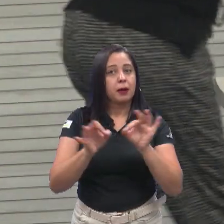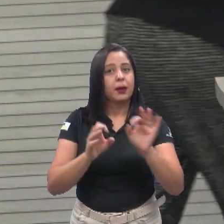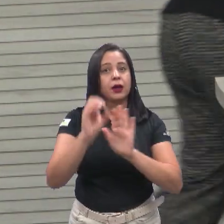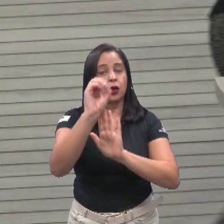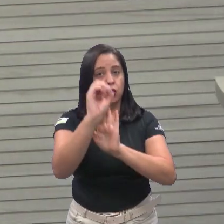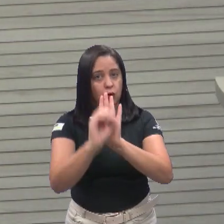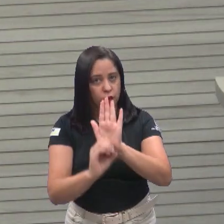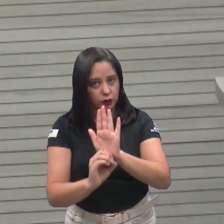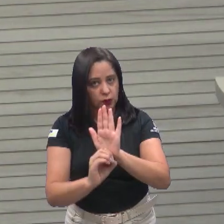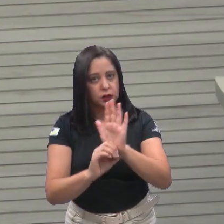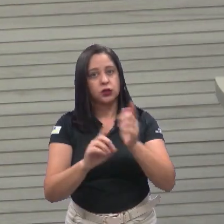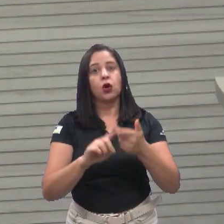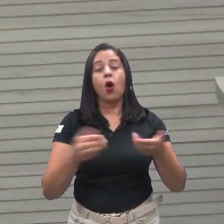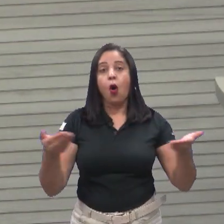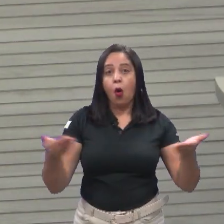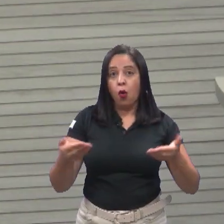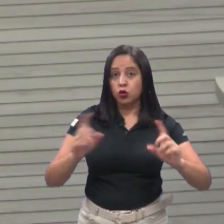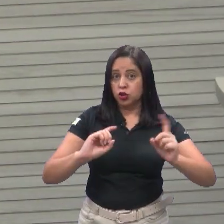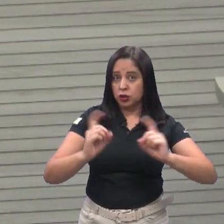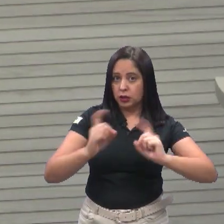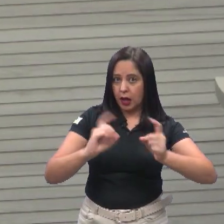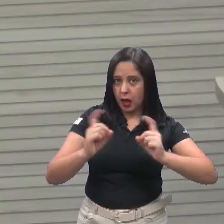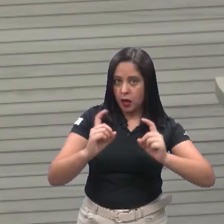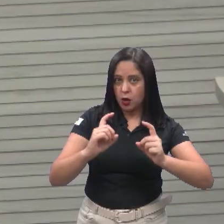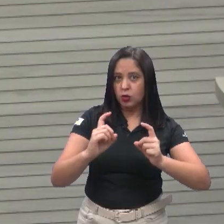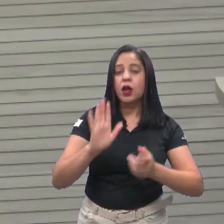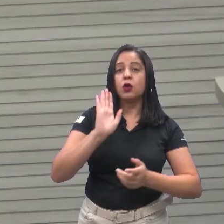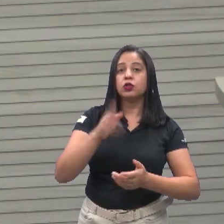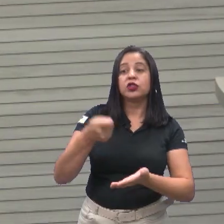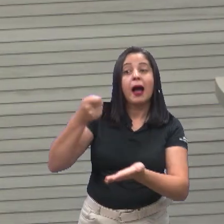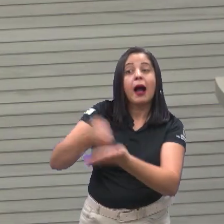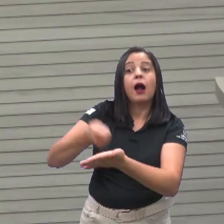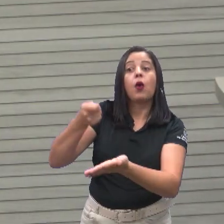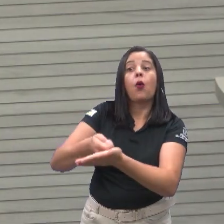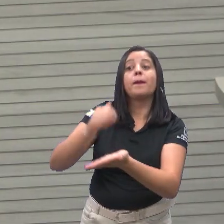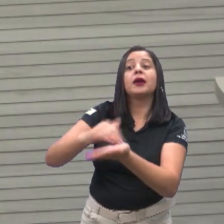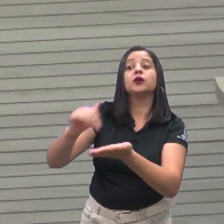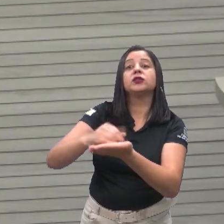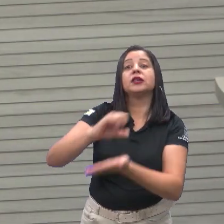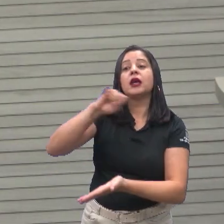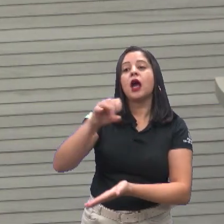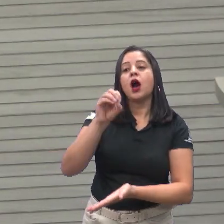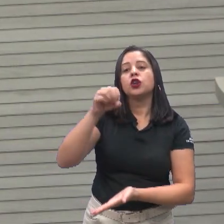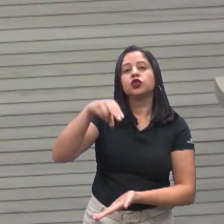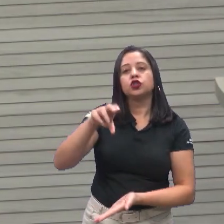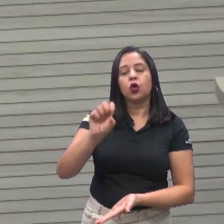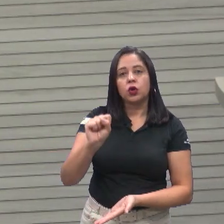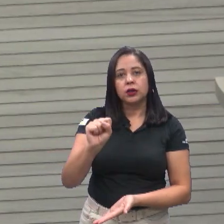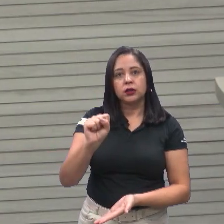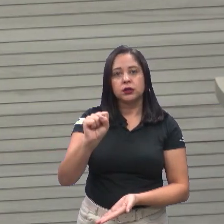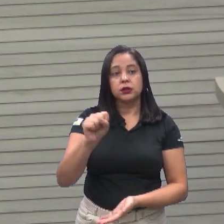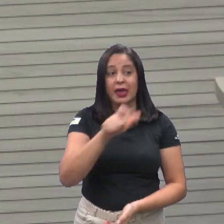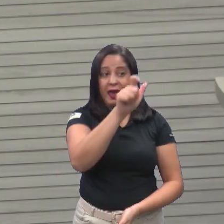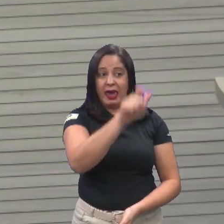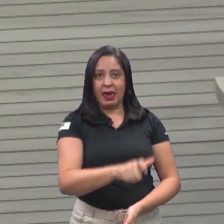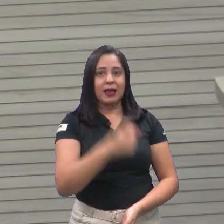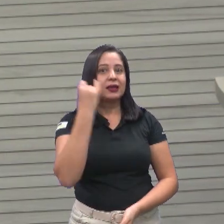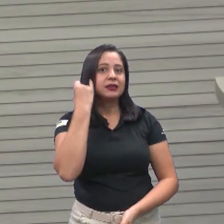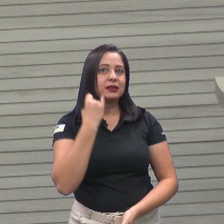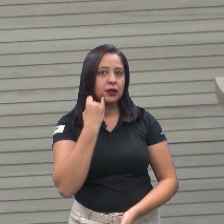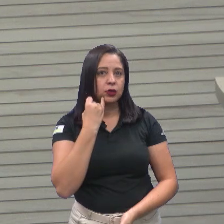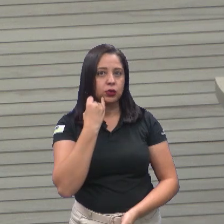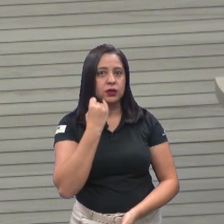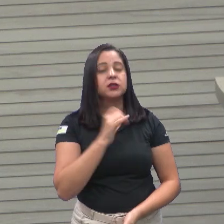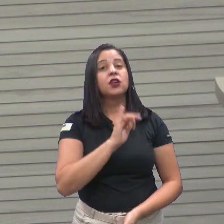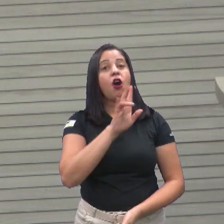solicitamos, hoje na reunião de bancada, cobramos o secretário Jones, Zé Luiz, líder do governo, estava conosco, que vai levar